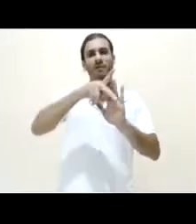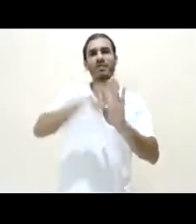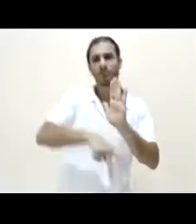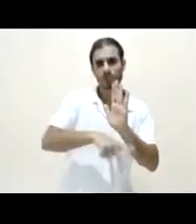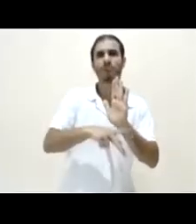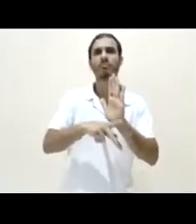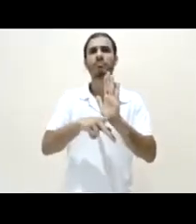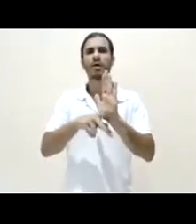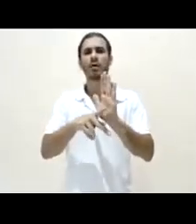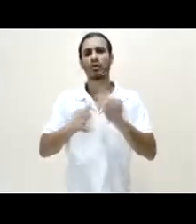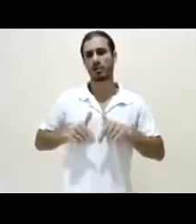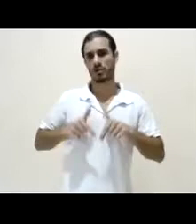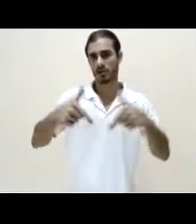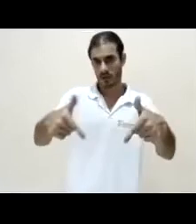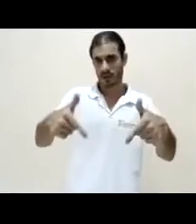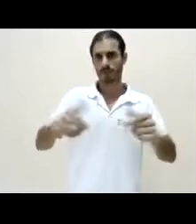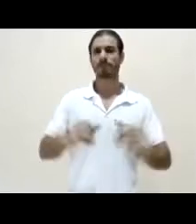intervenção, a gente pretende